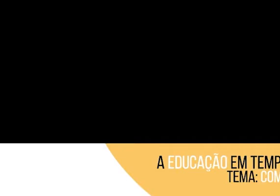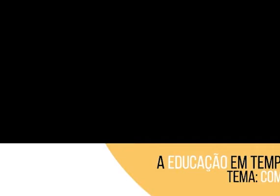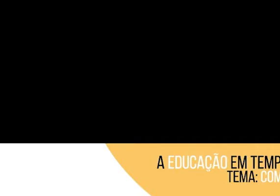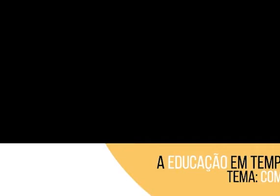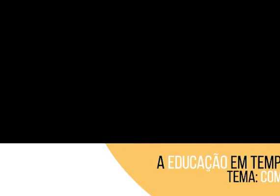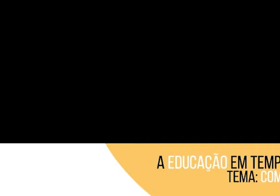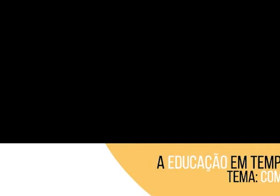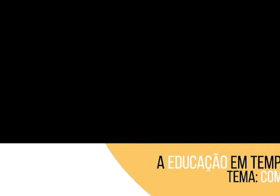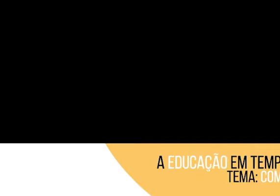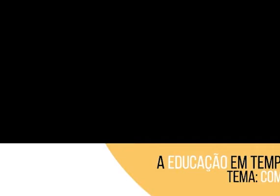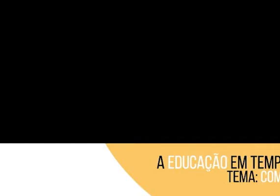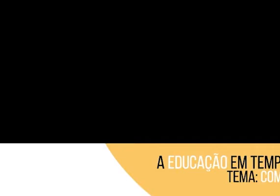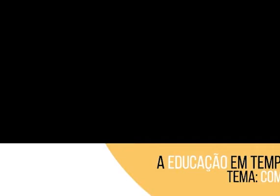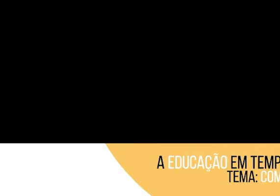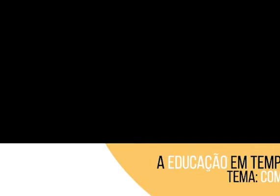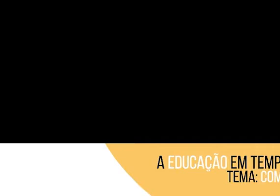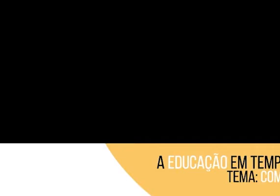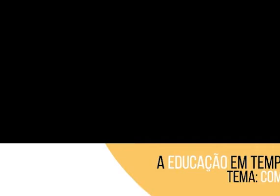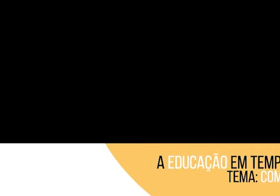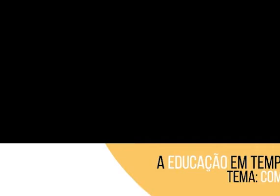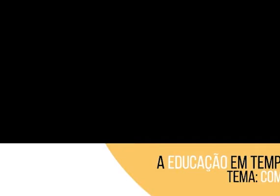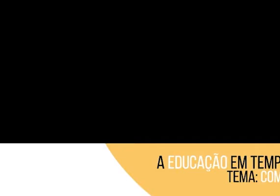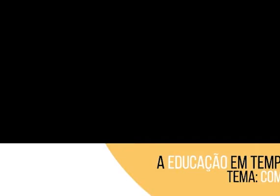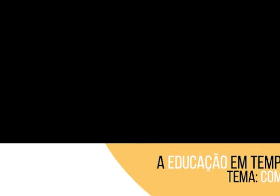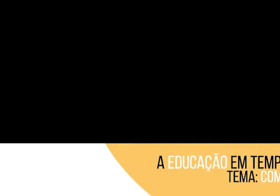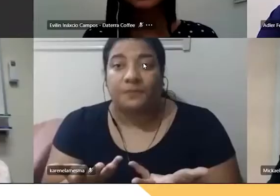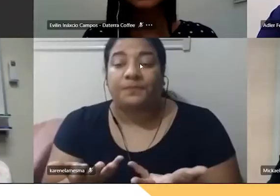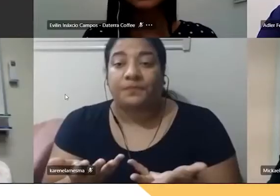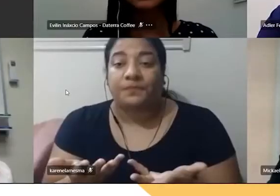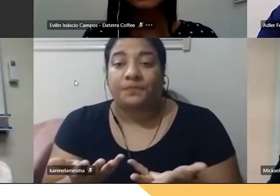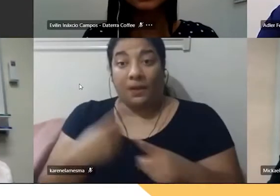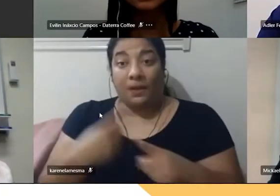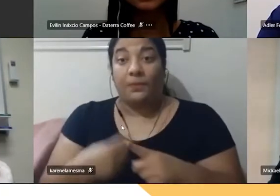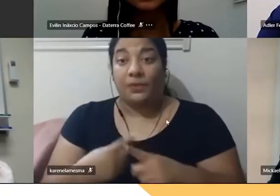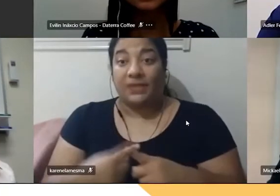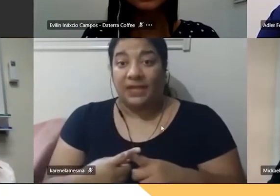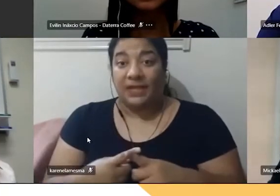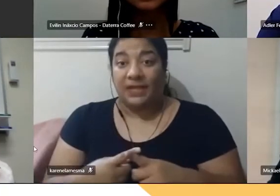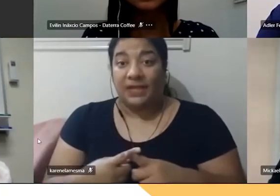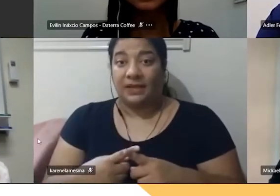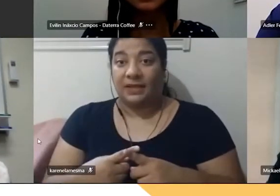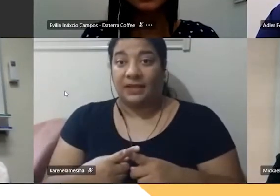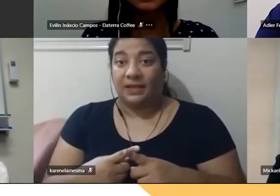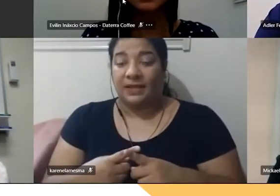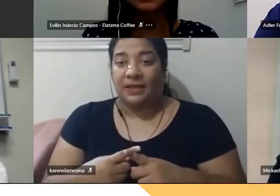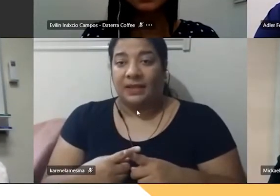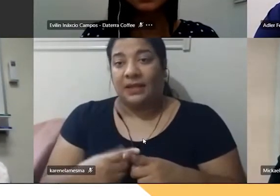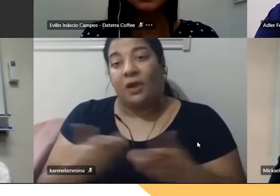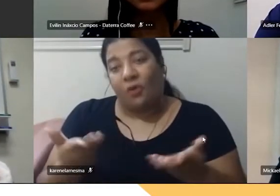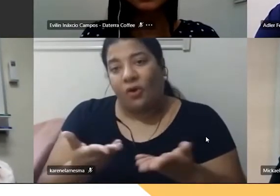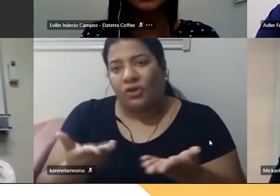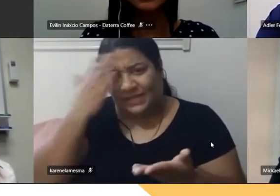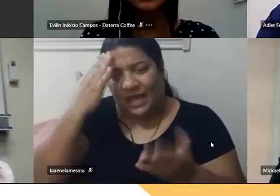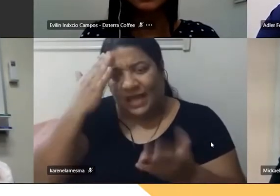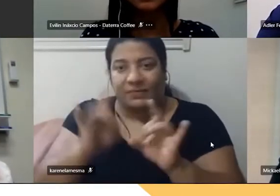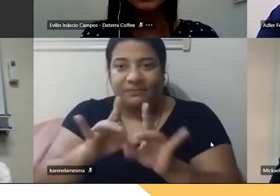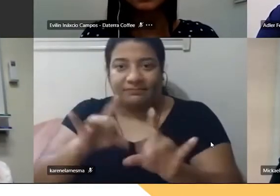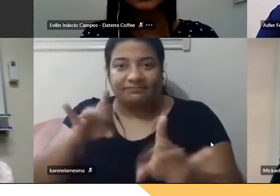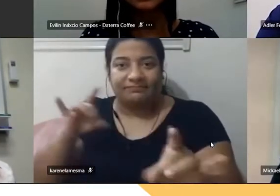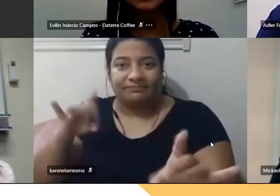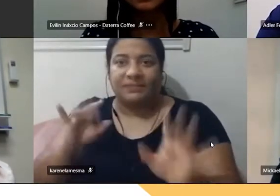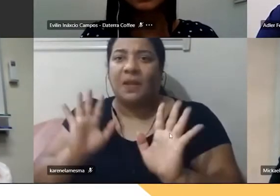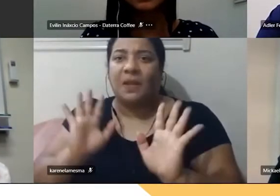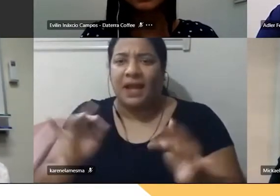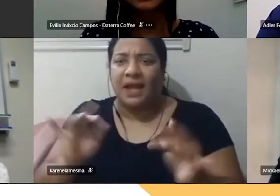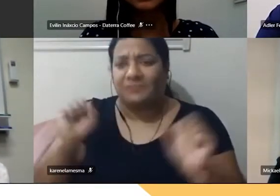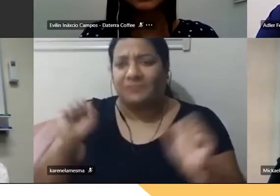A ideia aqui é que seja, apesar desse distanciamento todo, mas que seja interativo, então fiquem à vontade